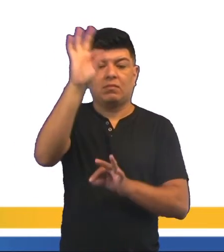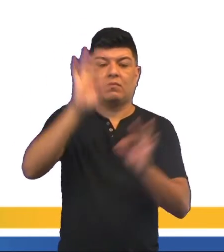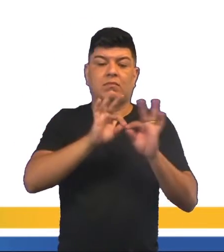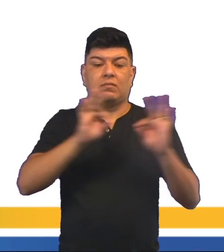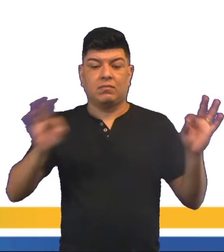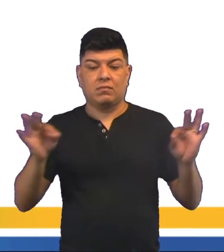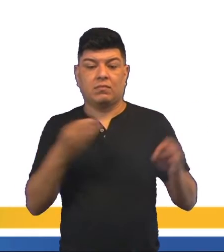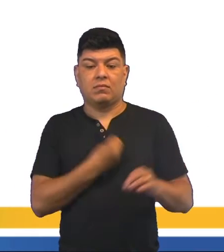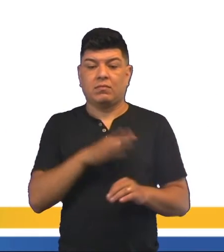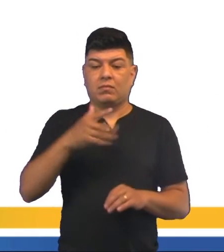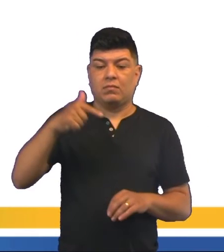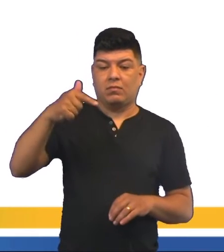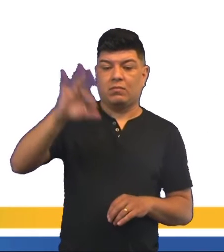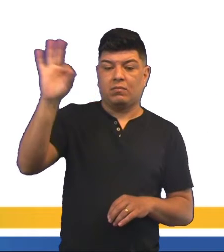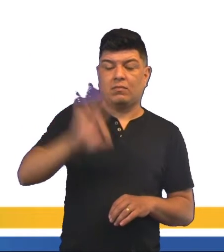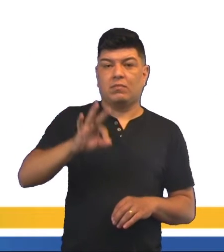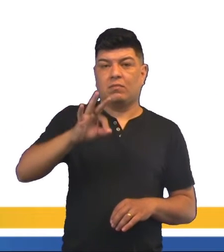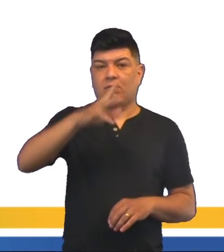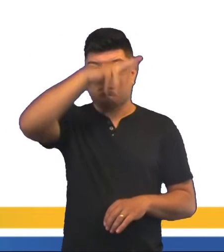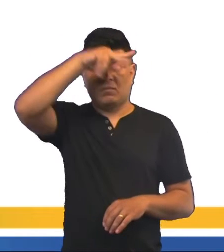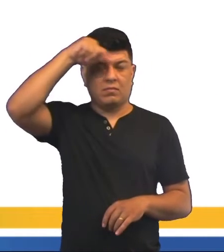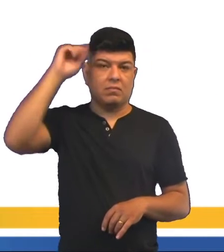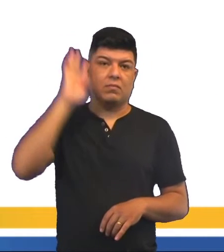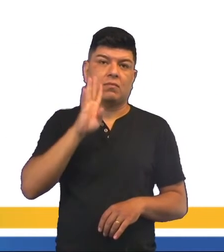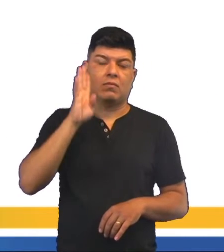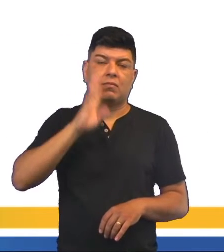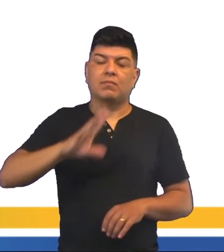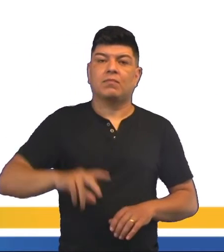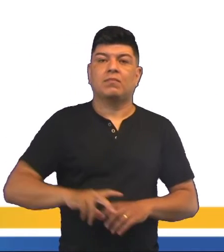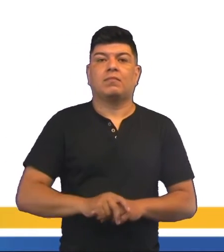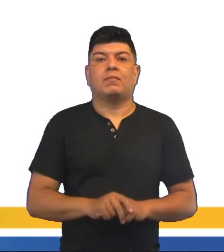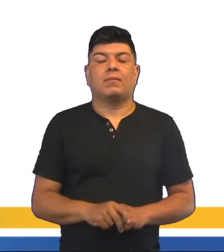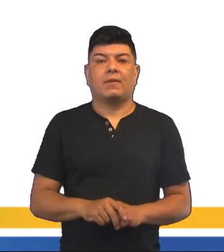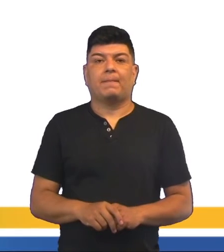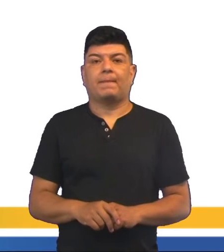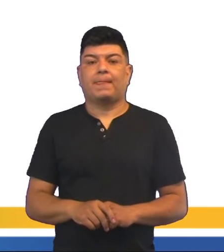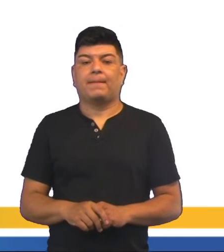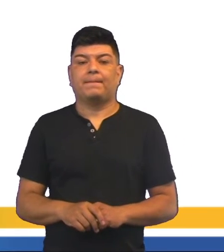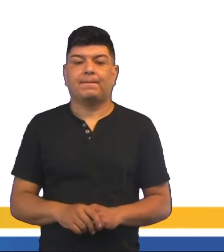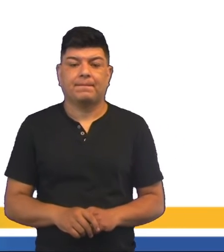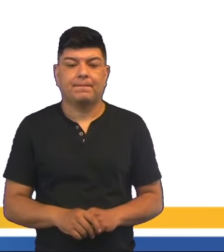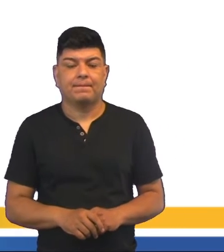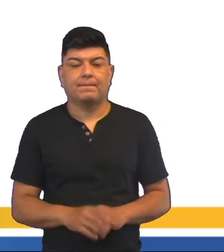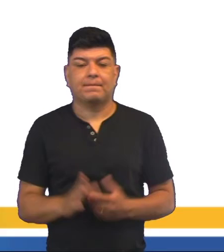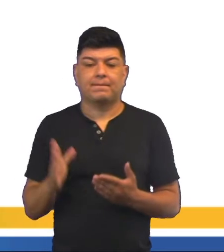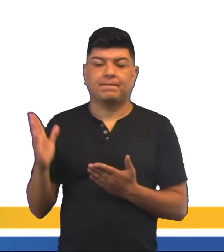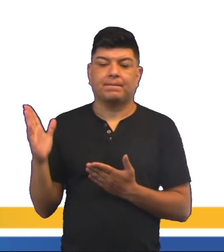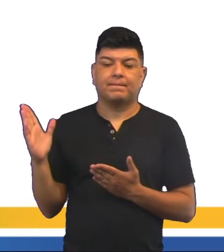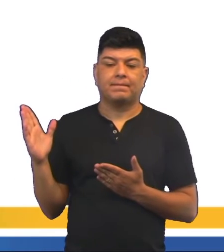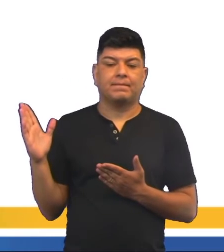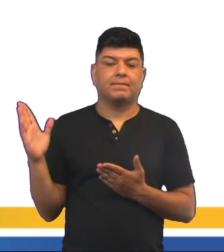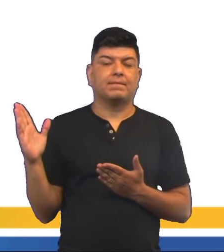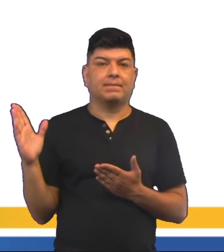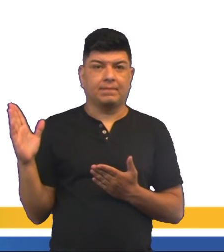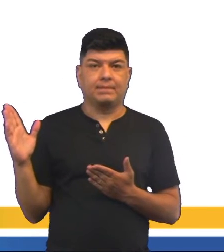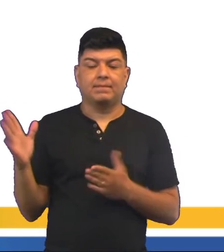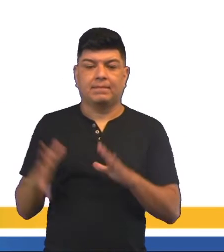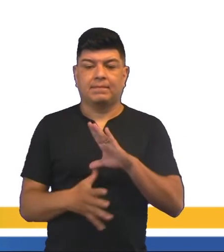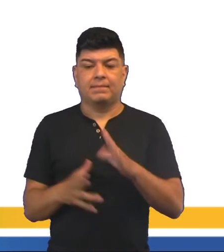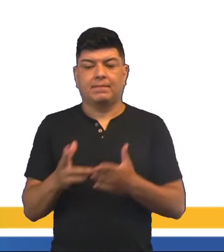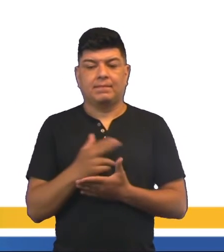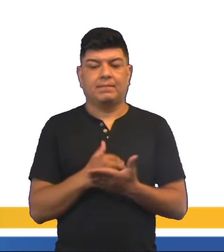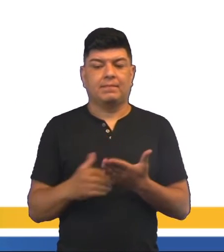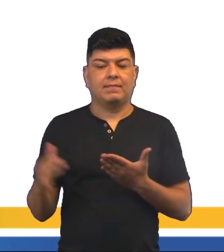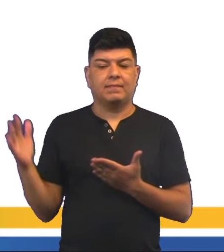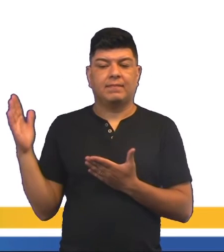35 milhões de hectares, representando cerca de 7% da Amazônia Legal. A gente tem aí um mapa,